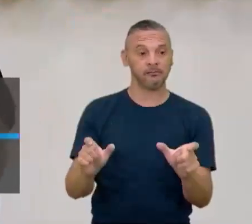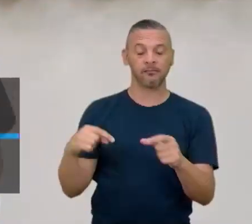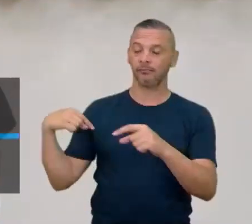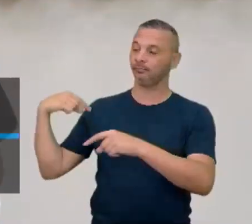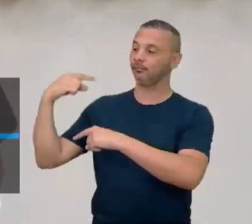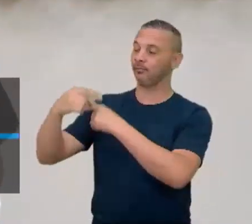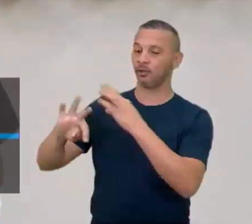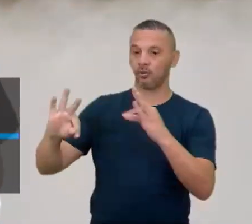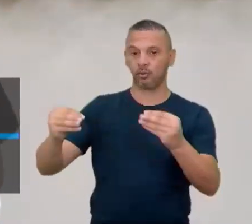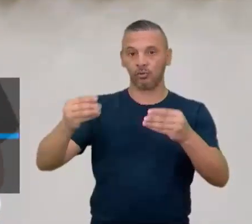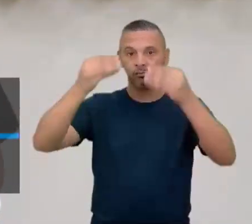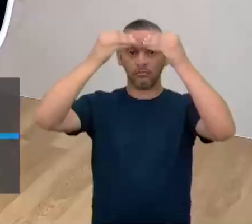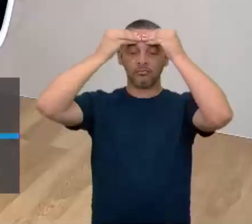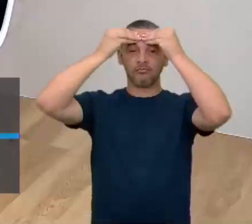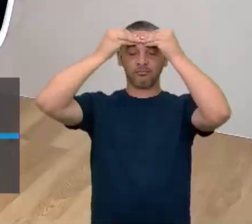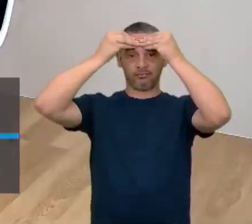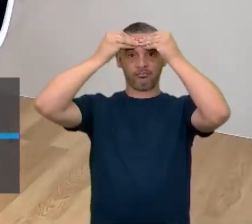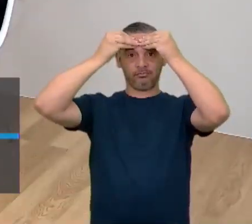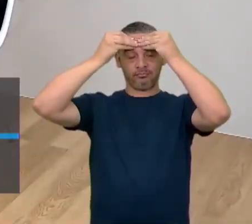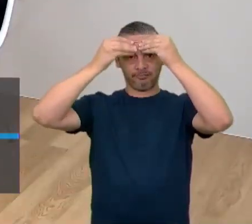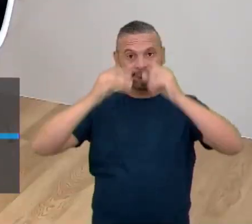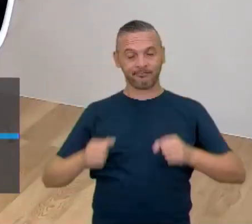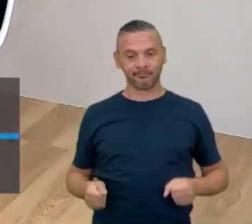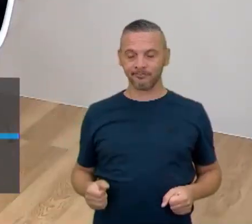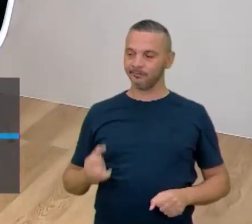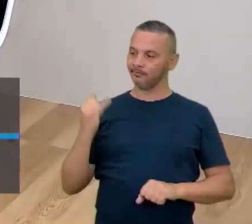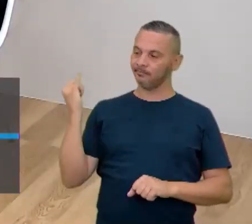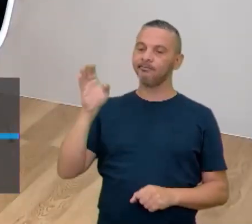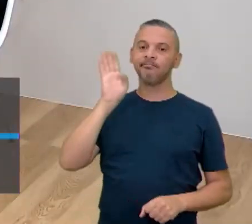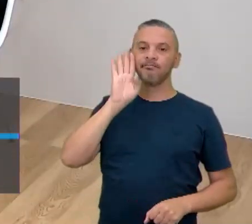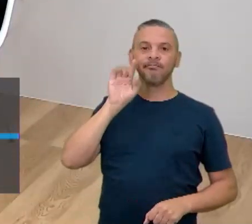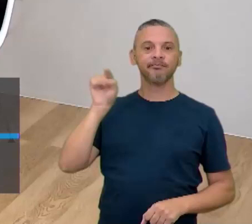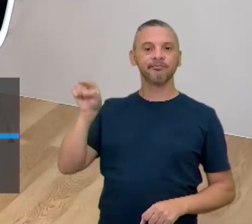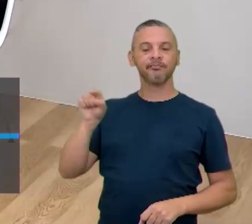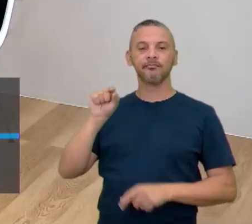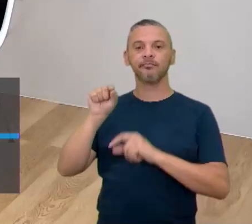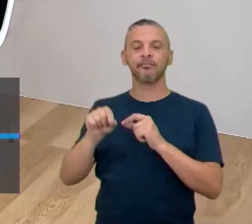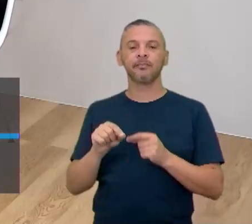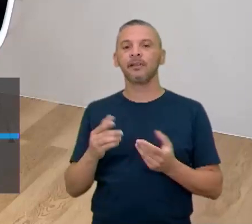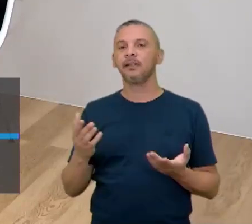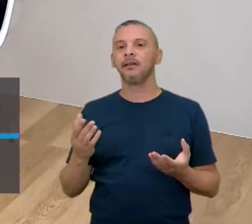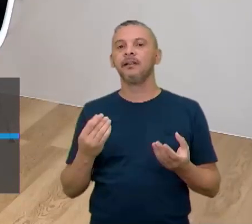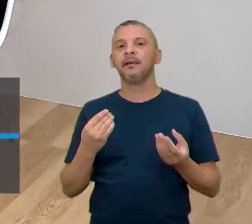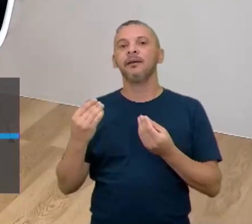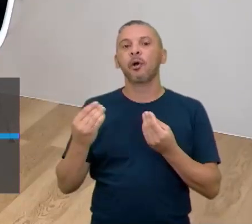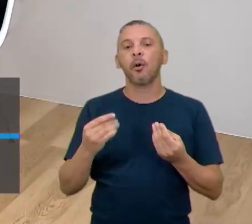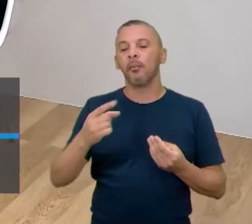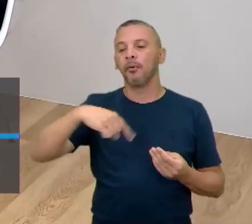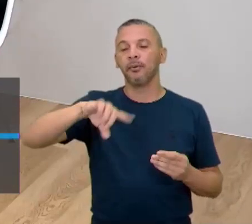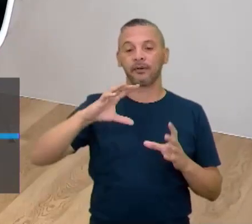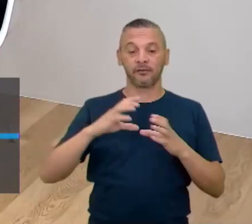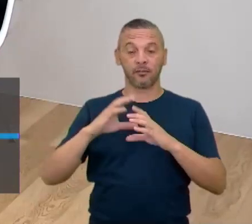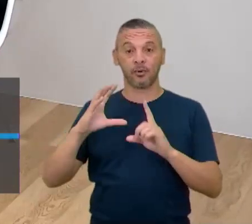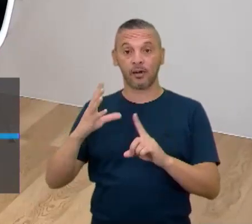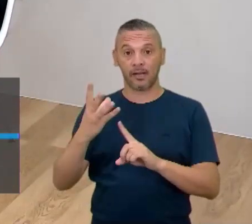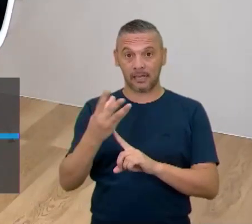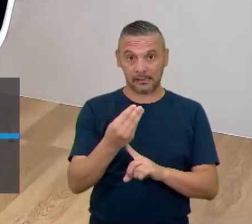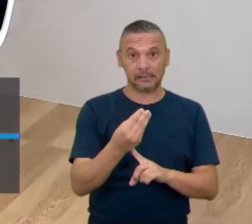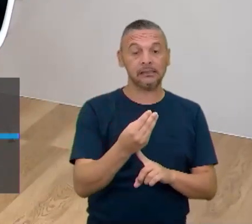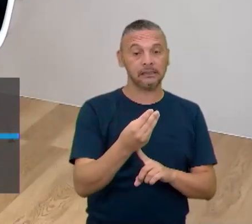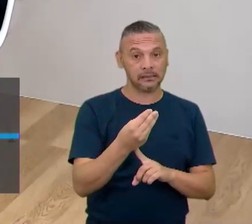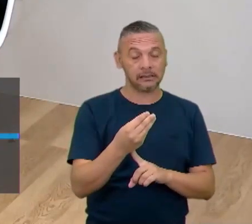geração inteira. E você tocou em algo também muito ilustrativo, de como a arte